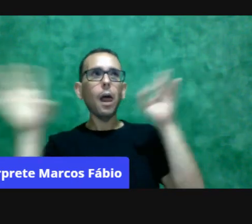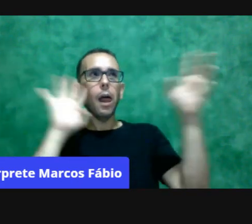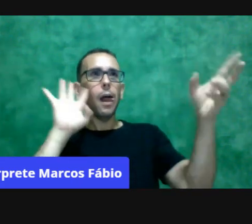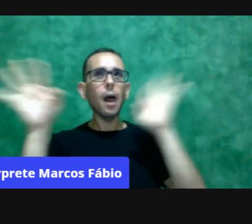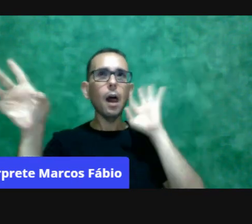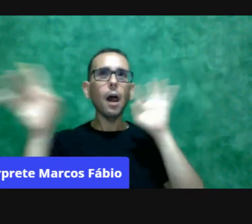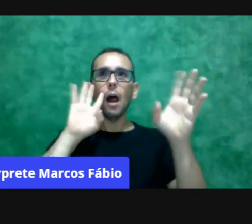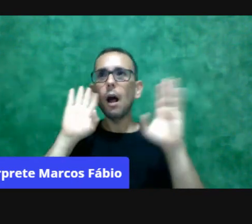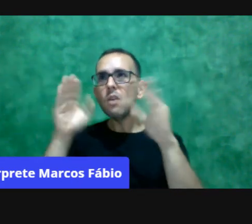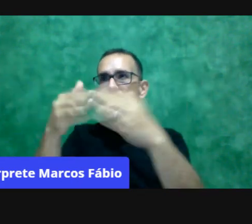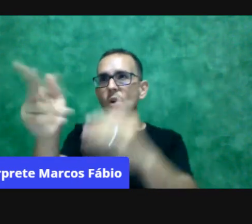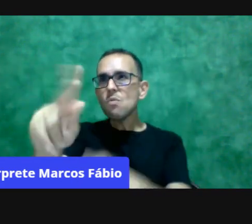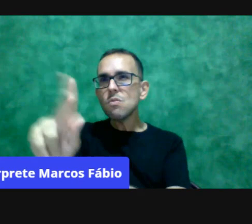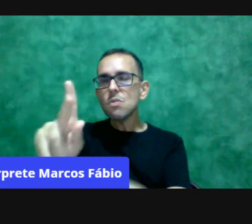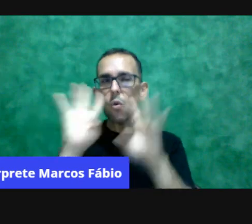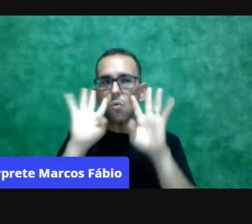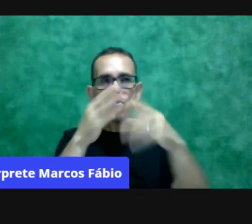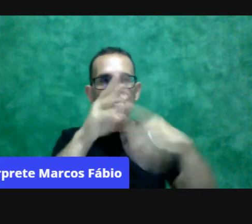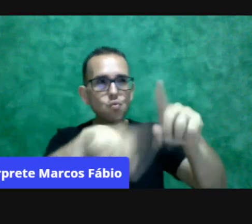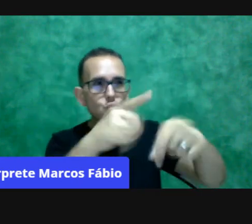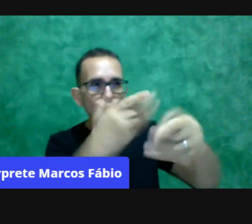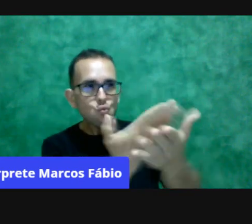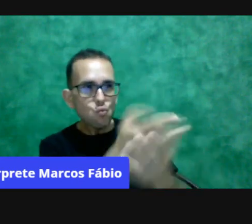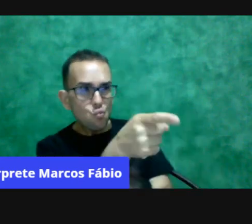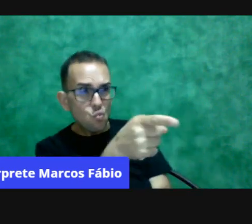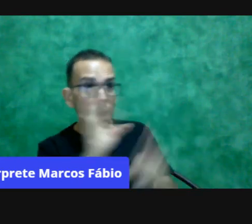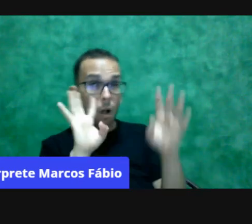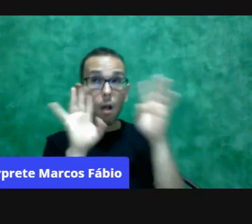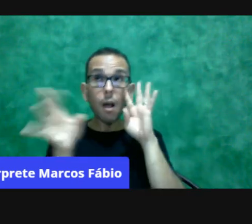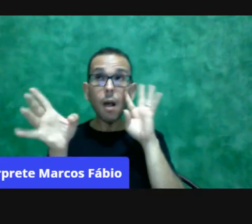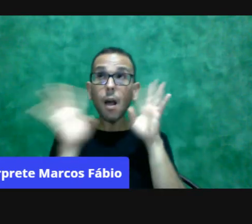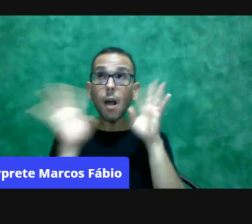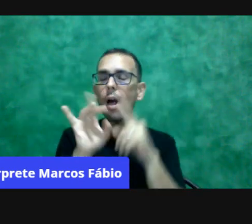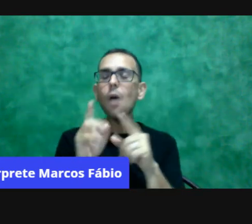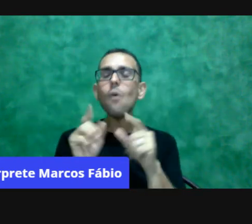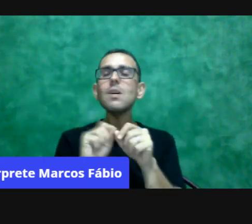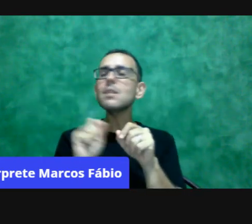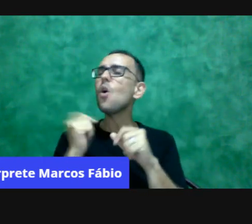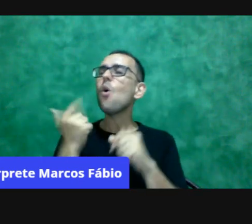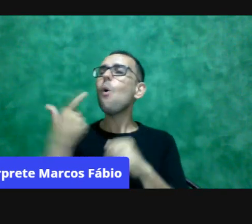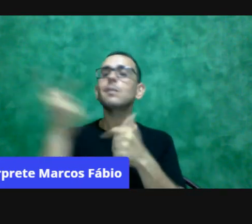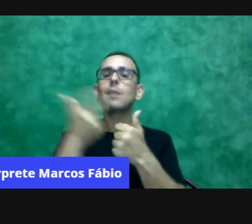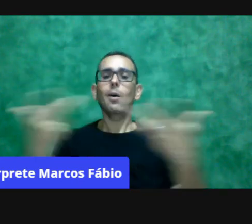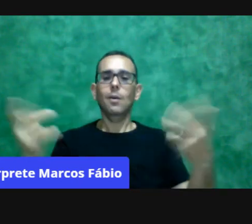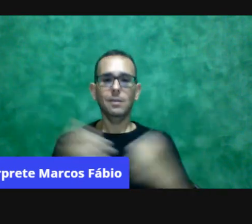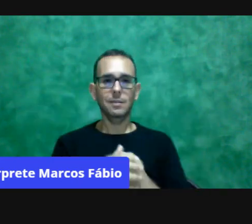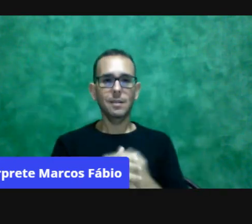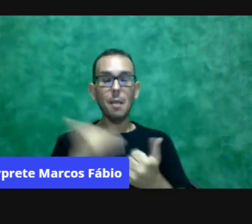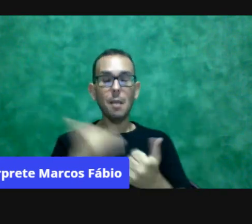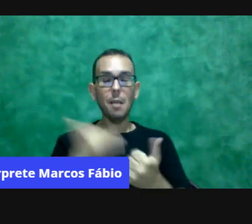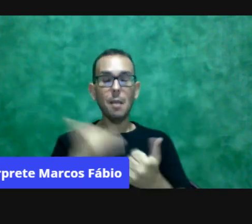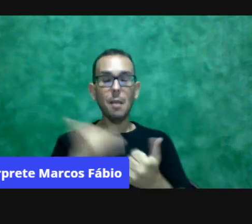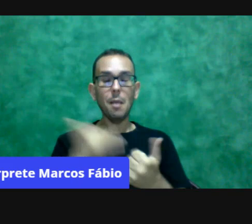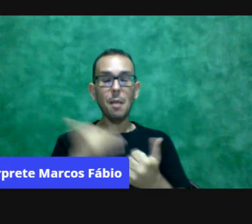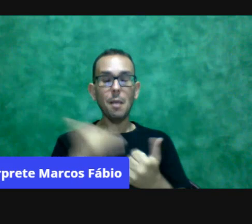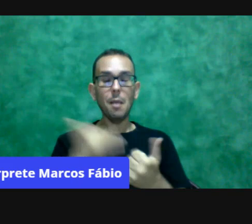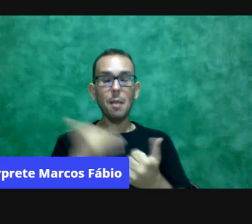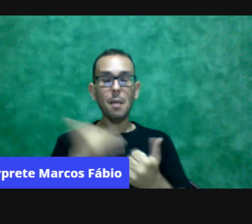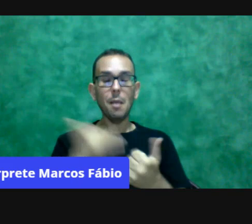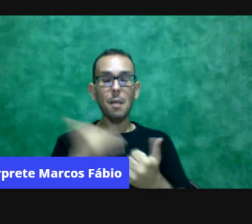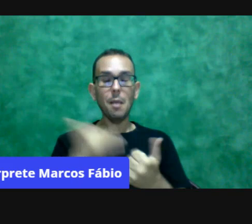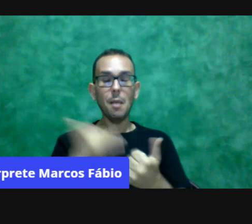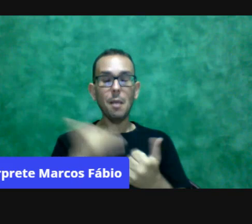tirando a atenção dela do objeto de estudo e levando ela para fazer qualquer outra coisa. Brincar com o colega, querer sair da